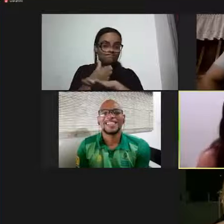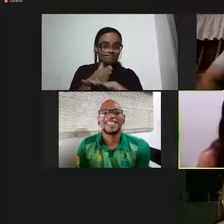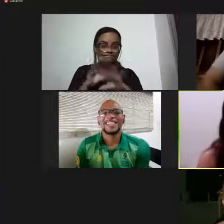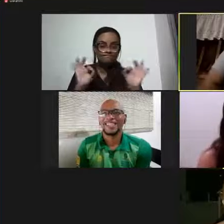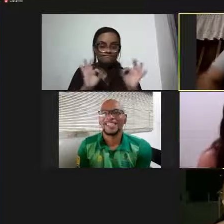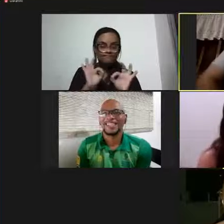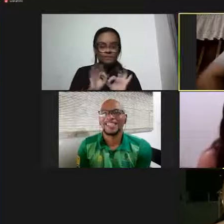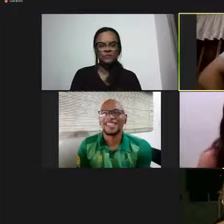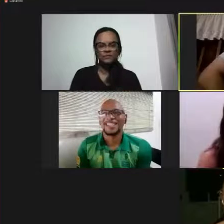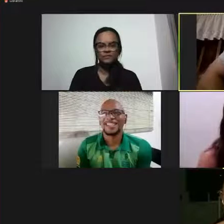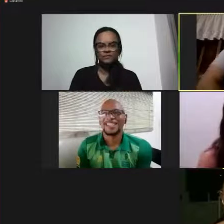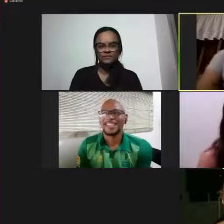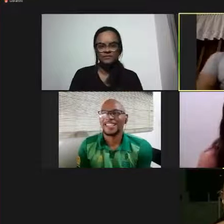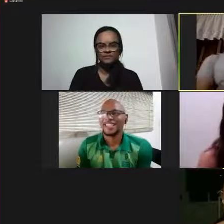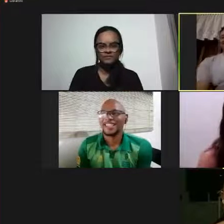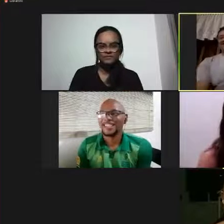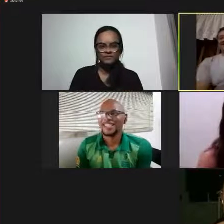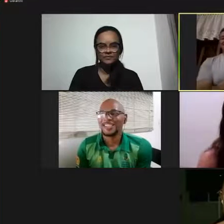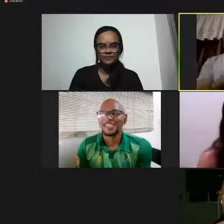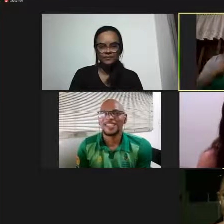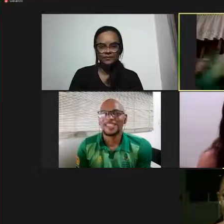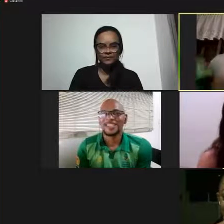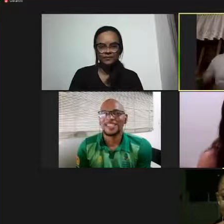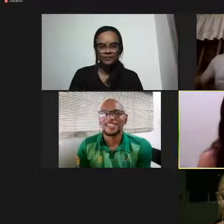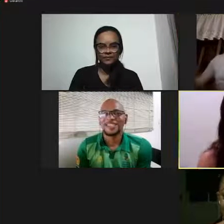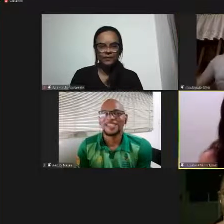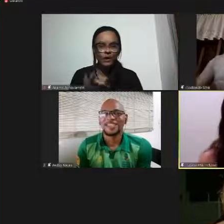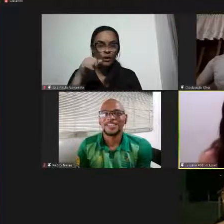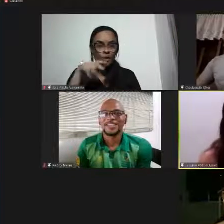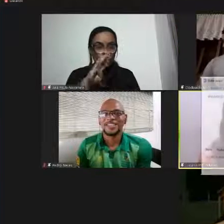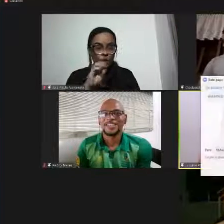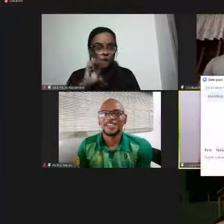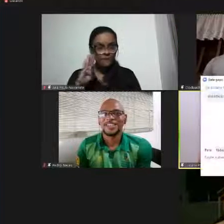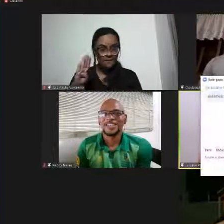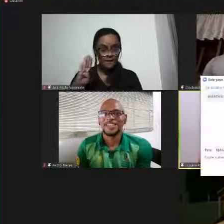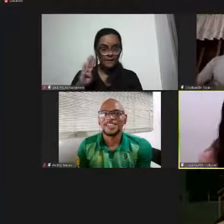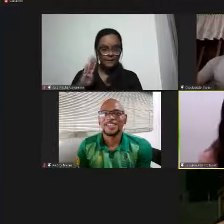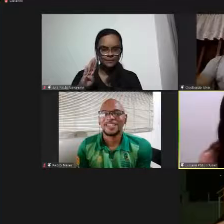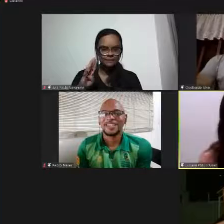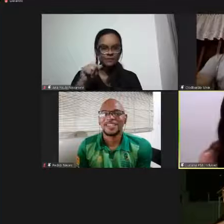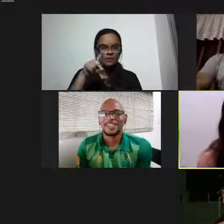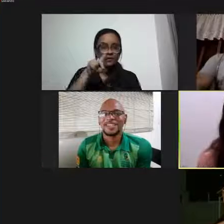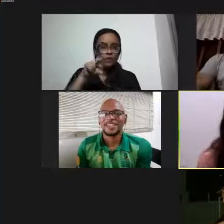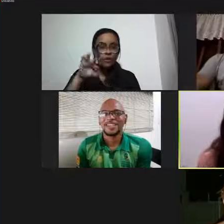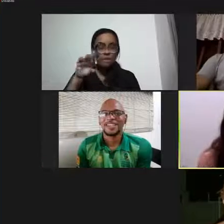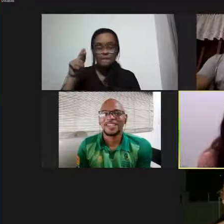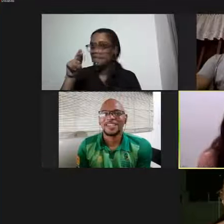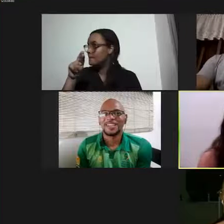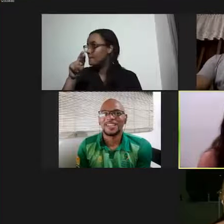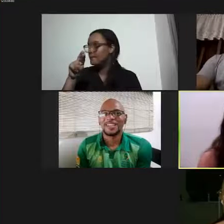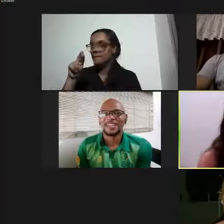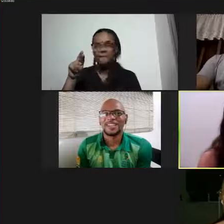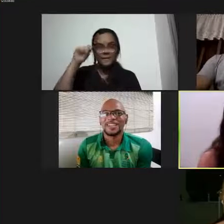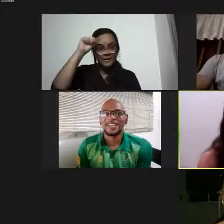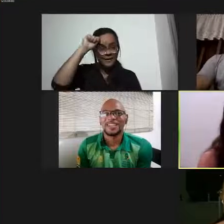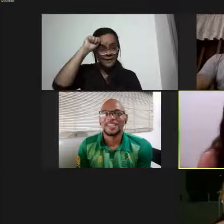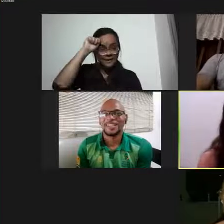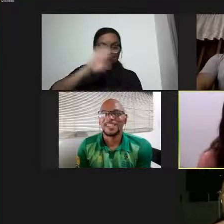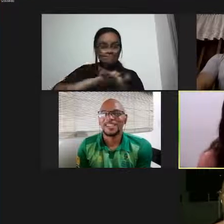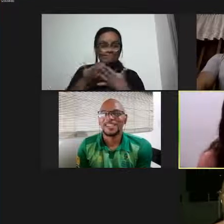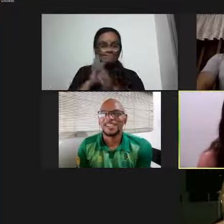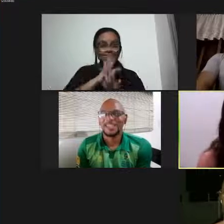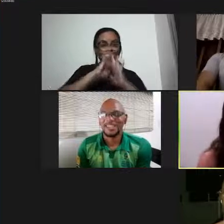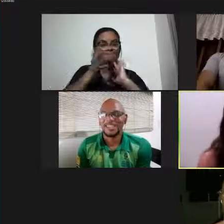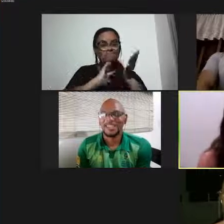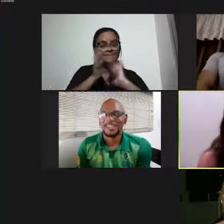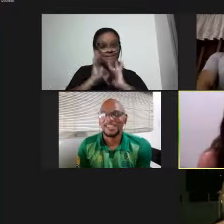Agora, quero agradecer aí a gentileza do Instituto Biomob, através do Valmir, né? A gentileza da Ana de ficar aqui com a gente